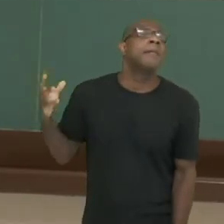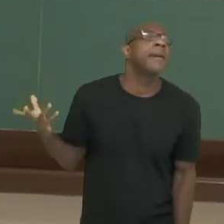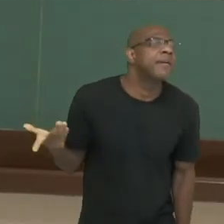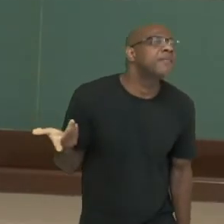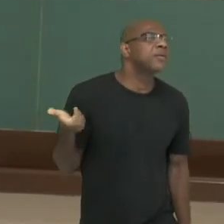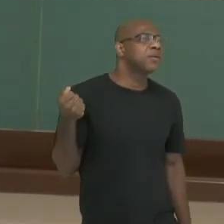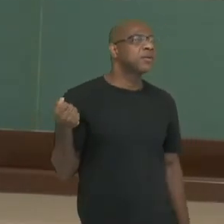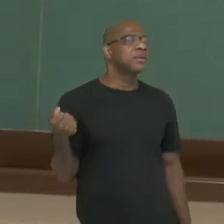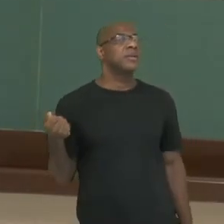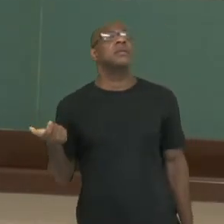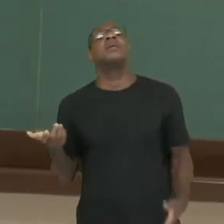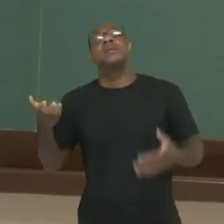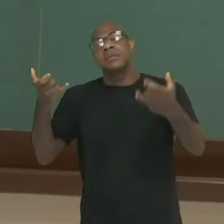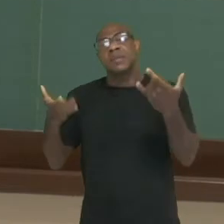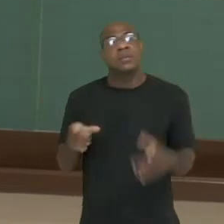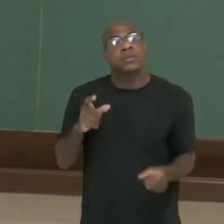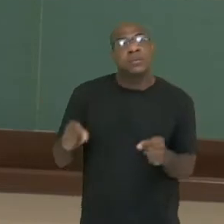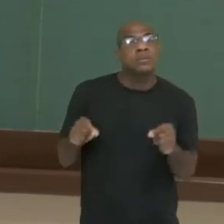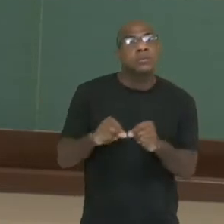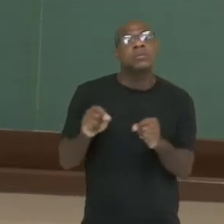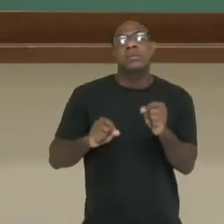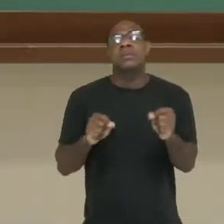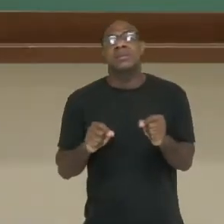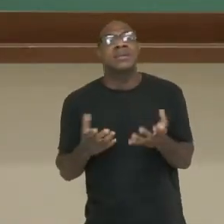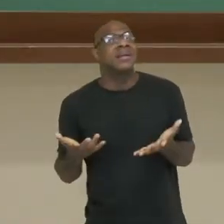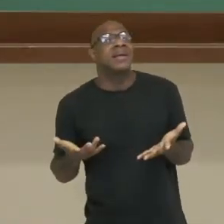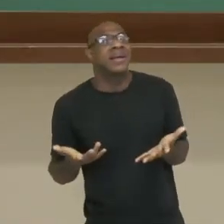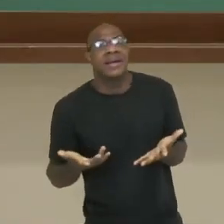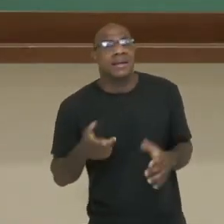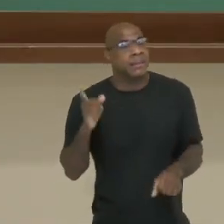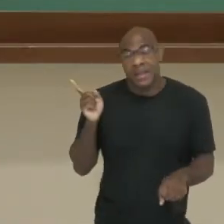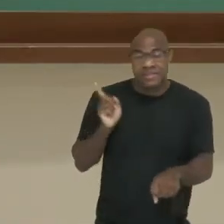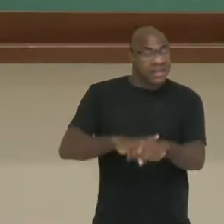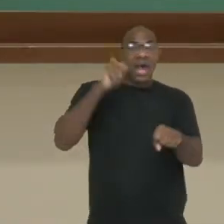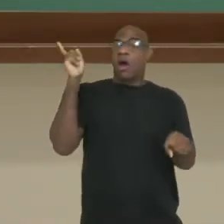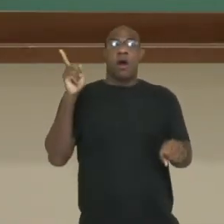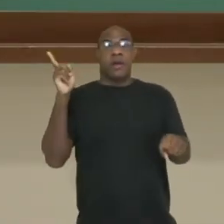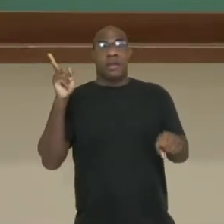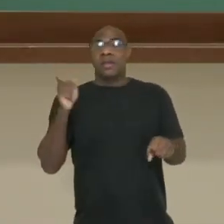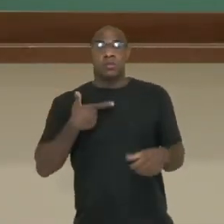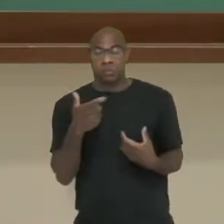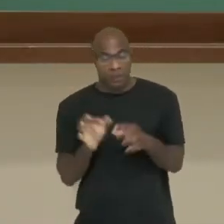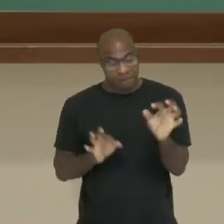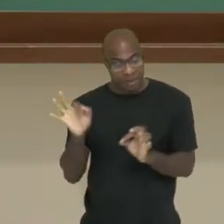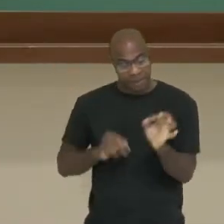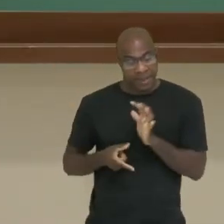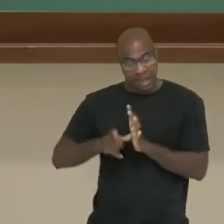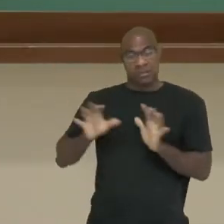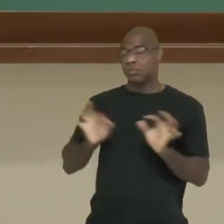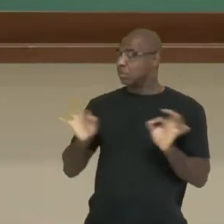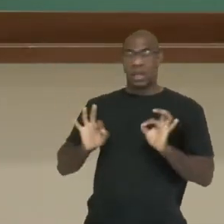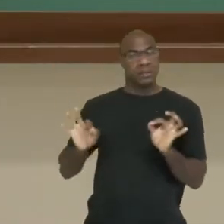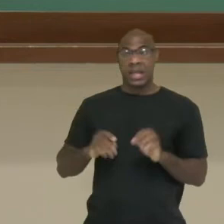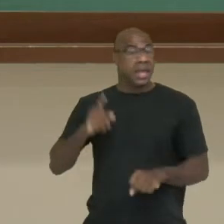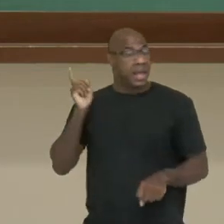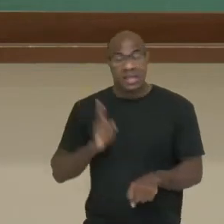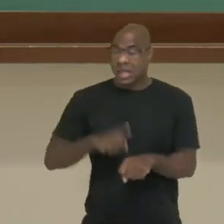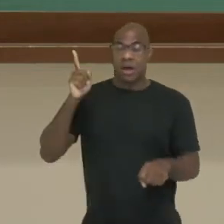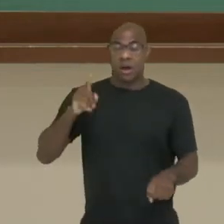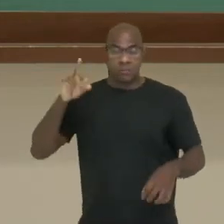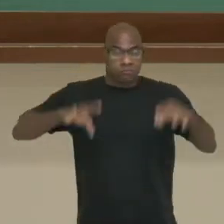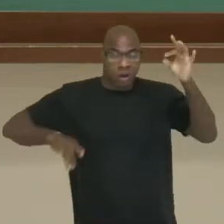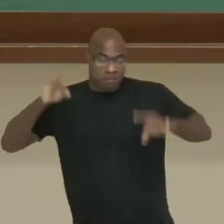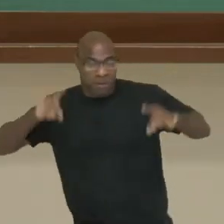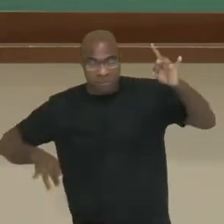né? Ela trabalha o quê? A improvisação. Então, os artistas, eles viajavam nas suas carroças, né, de um lugar para